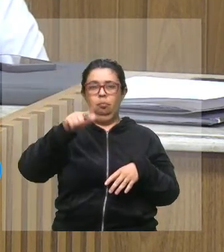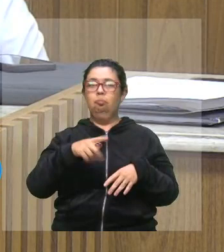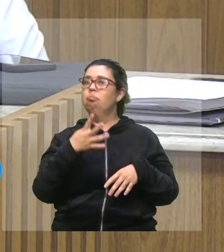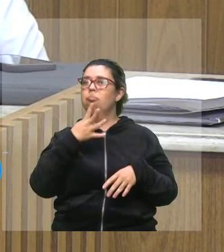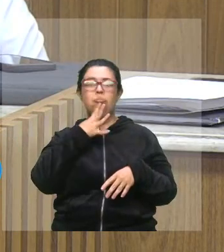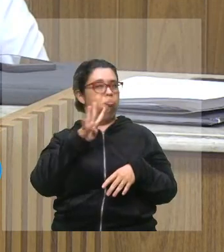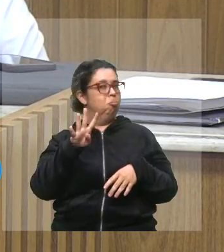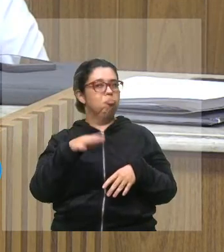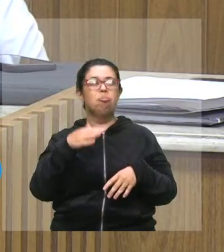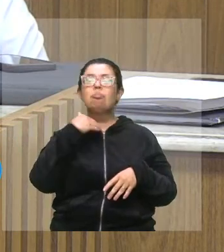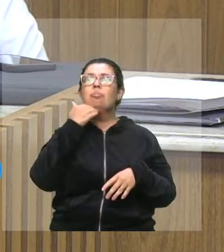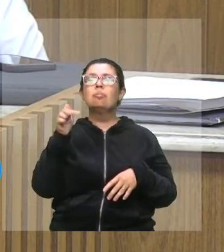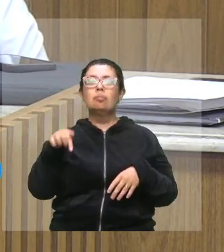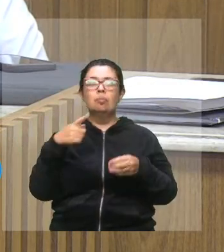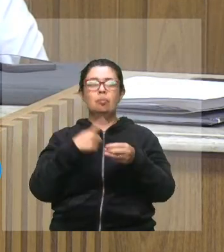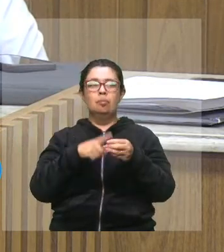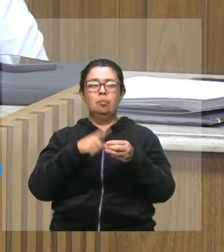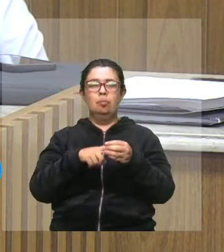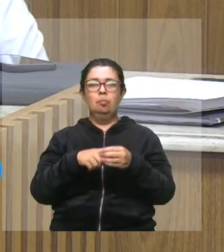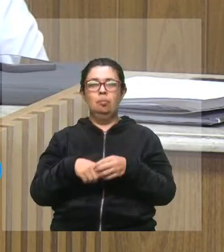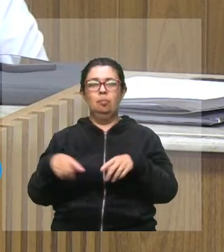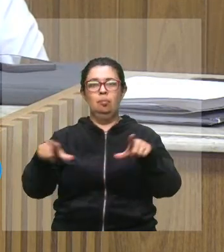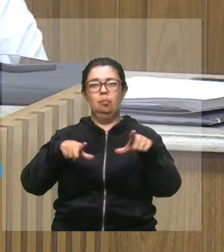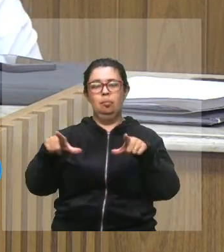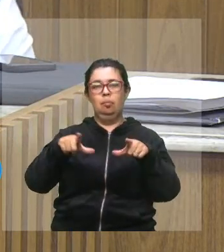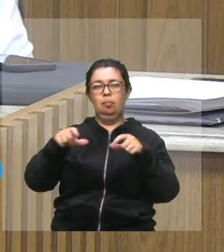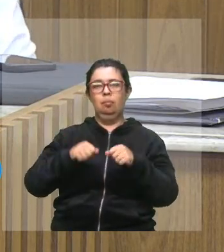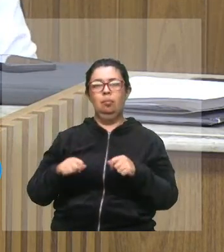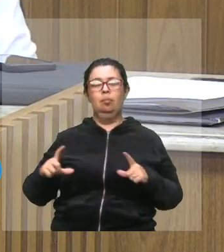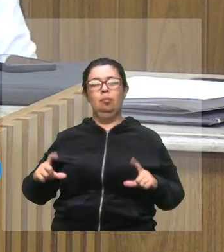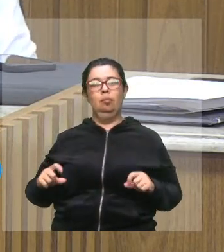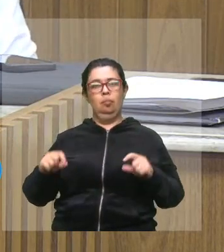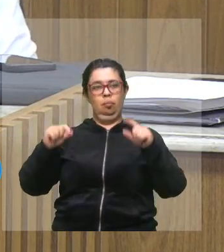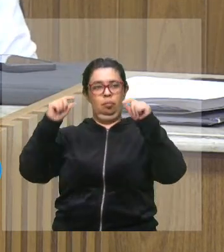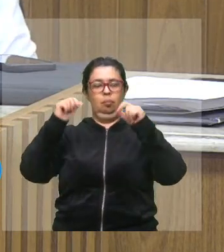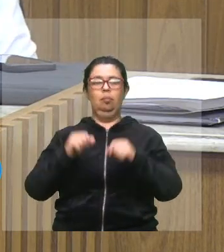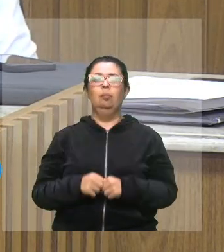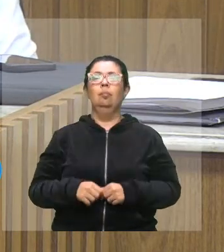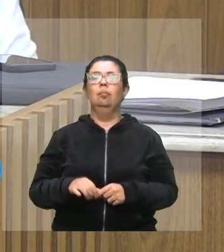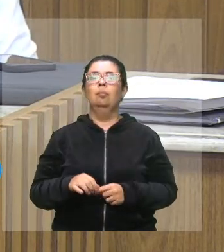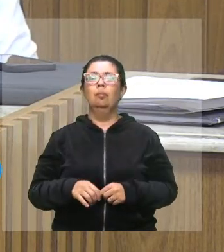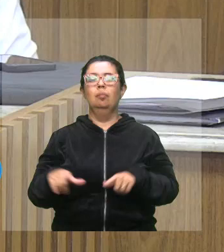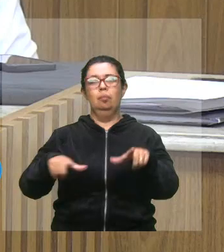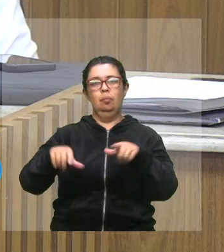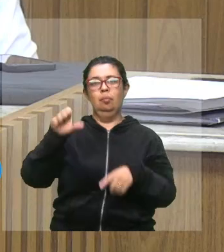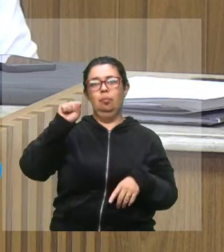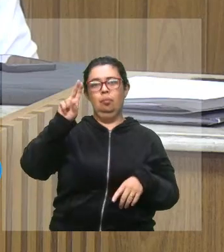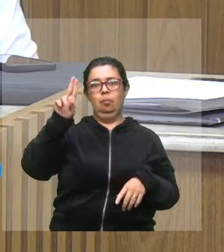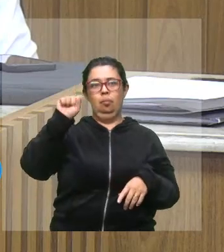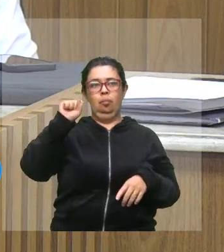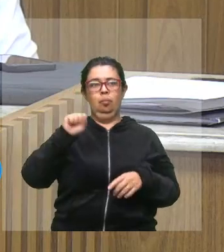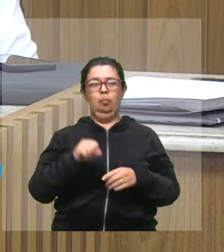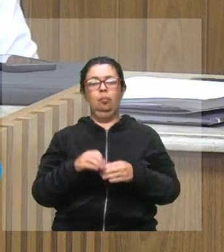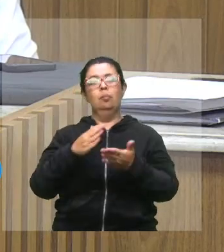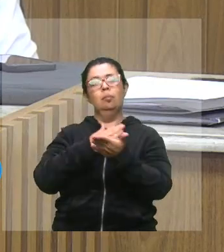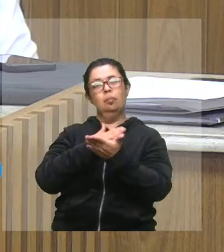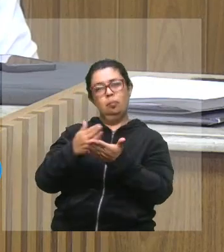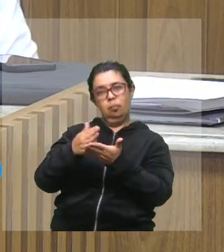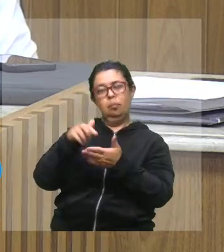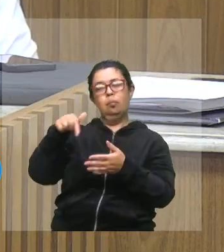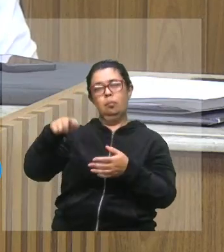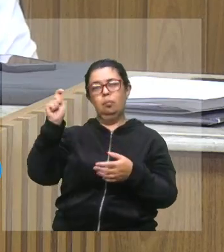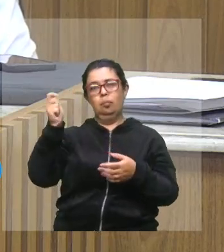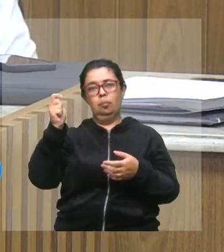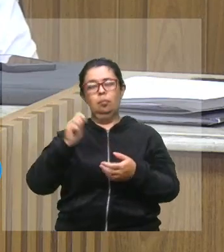ninguém na cidade e, na época, seu serviço de oncologia pelo Sistema Único de Saúde estava se reestruturando em